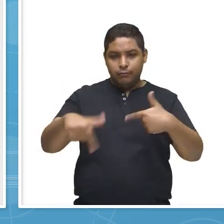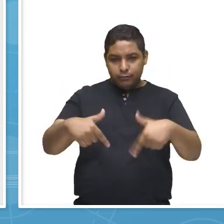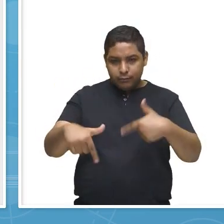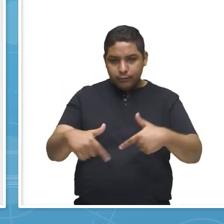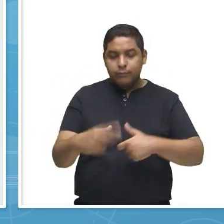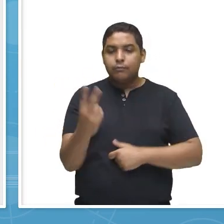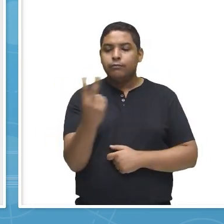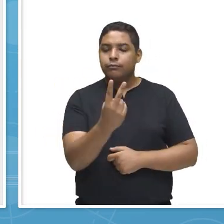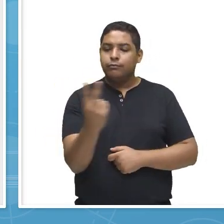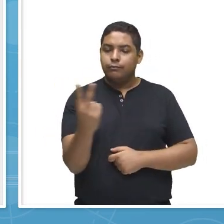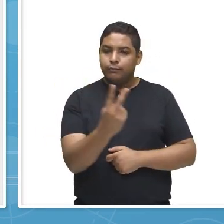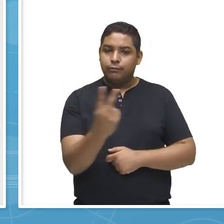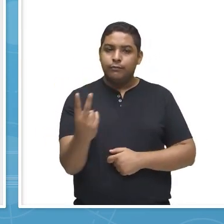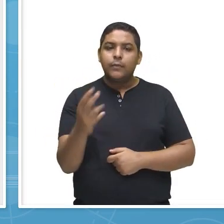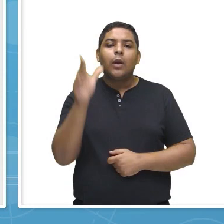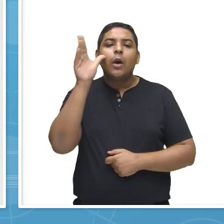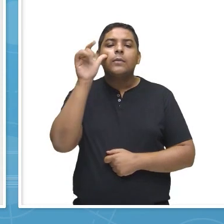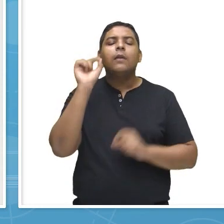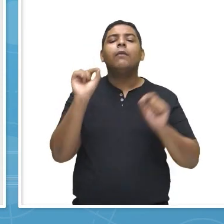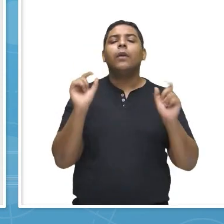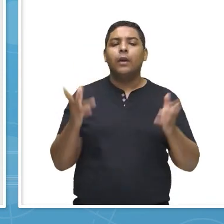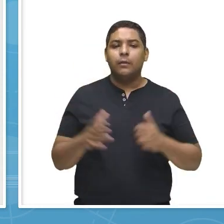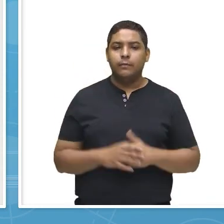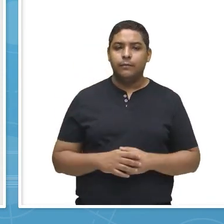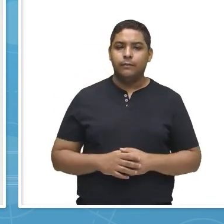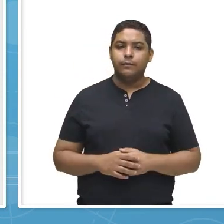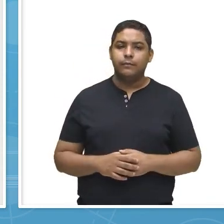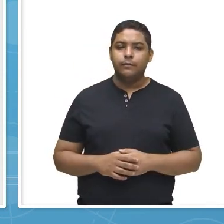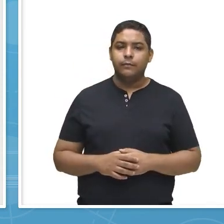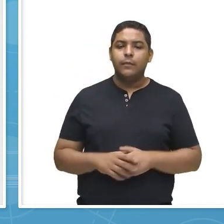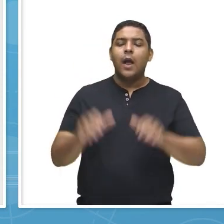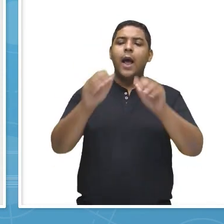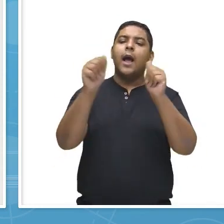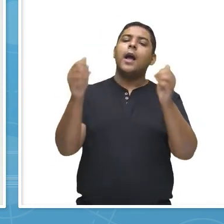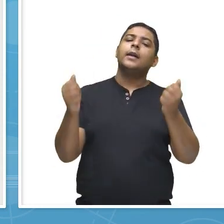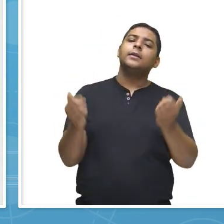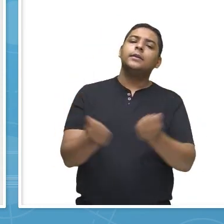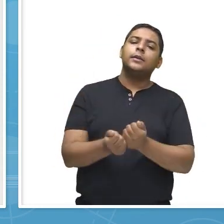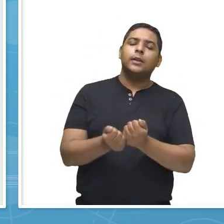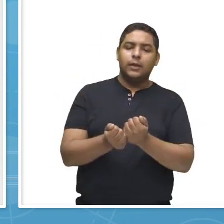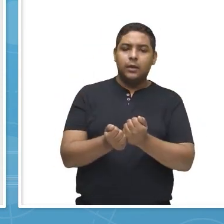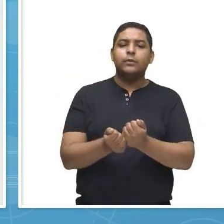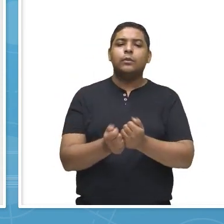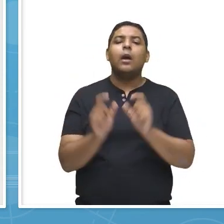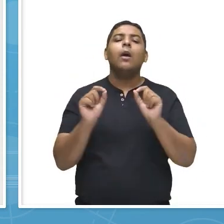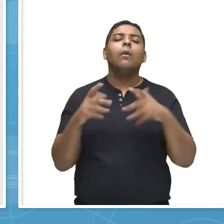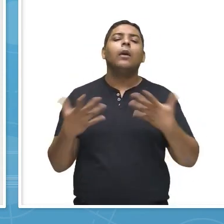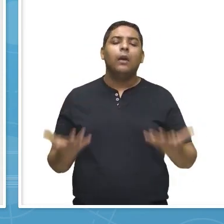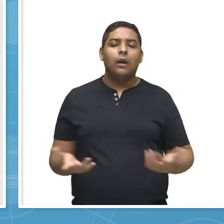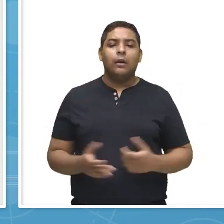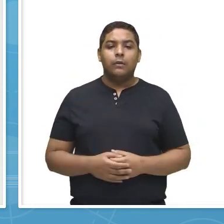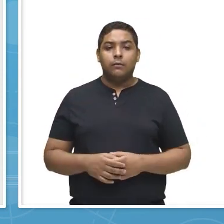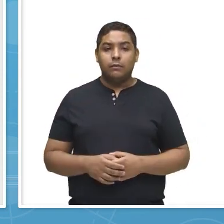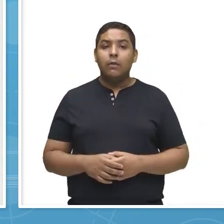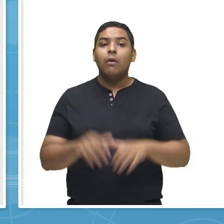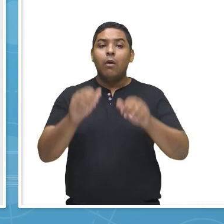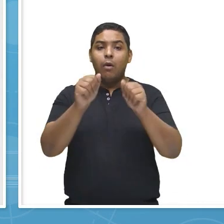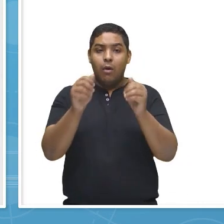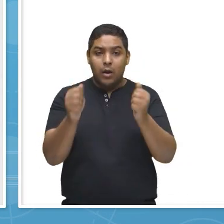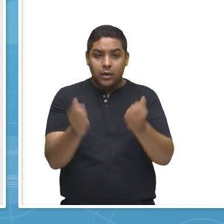observam aqui comigo, né, essa parte aqui do artesanato. O que acontecia? O artesão,